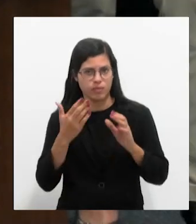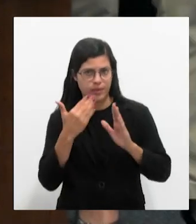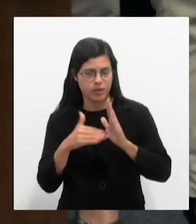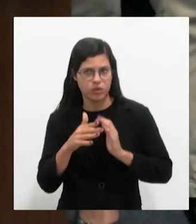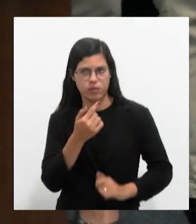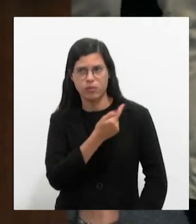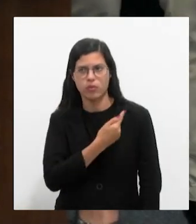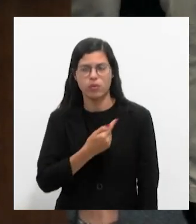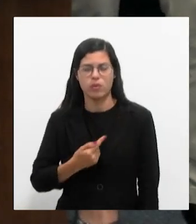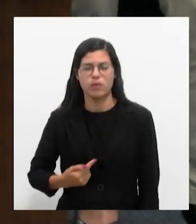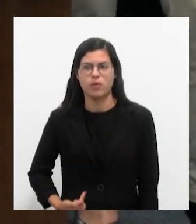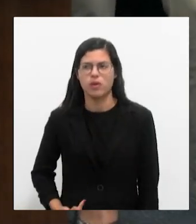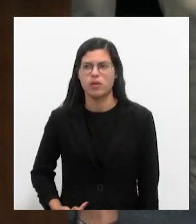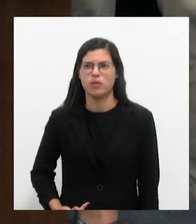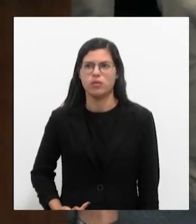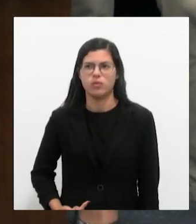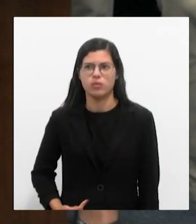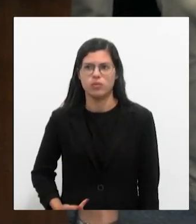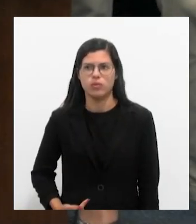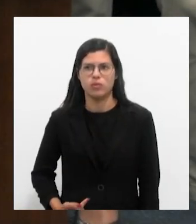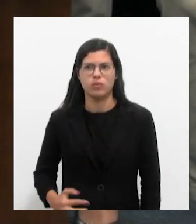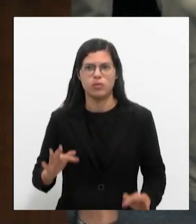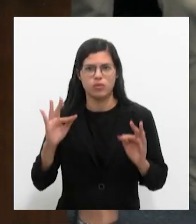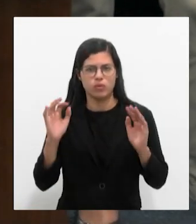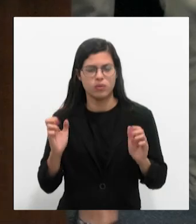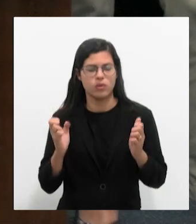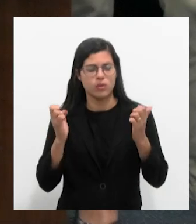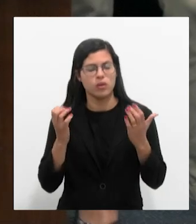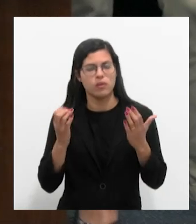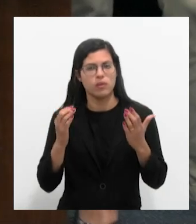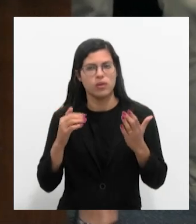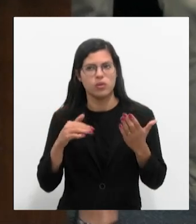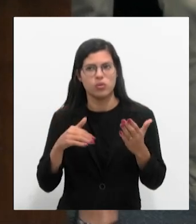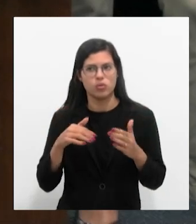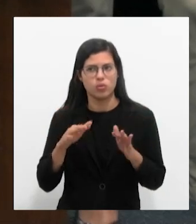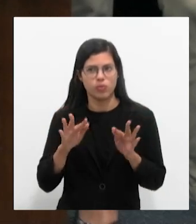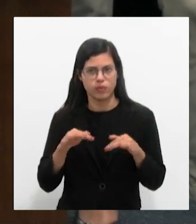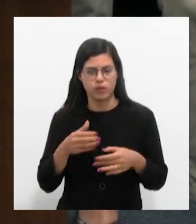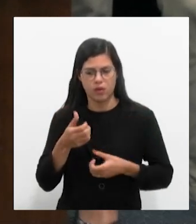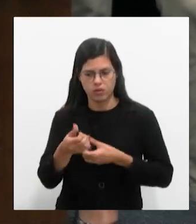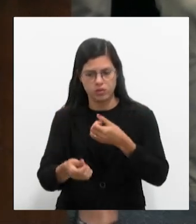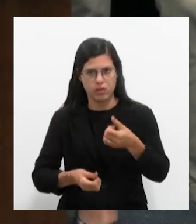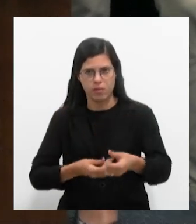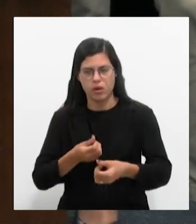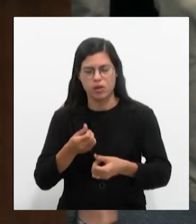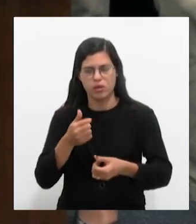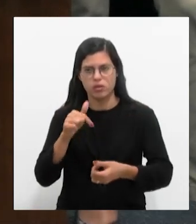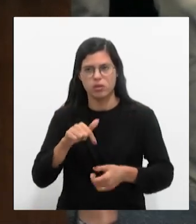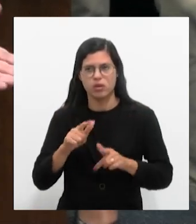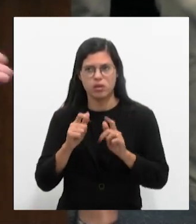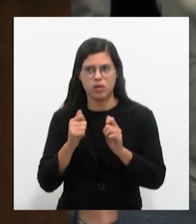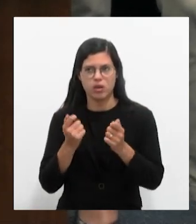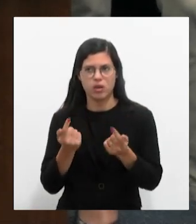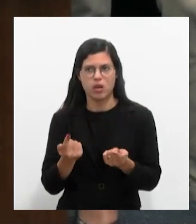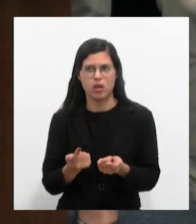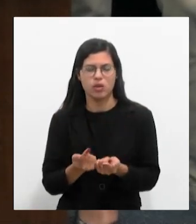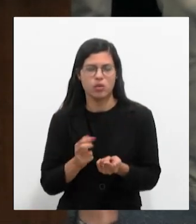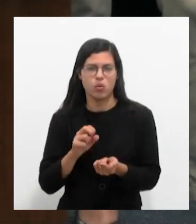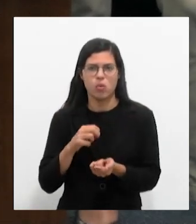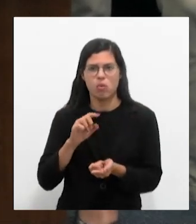para ratificação nos festejos de finais de semestre aqui para essa casa, ou